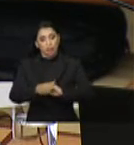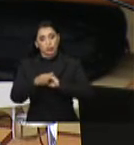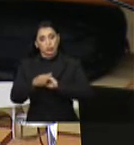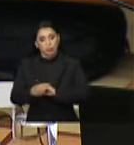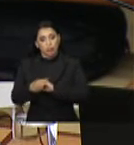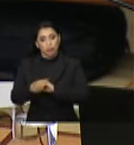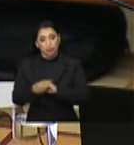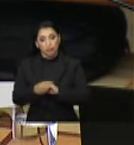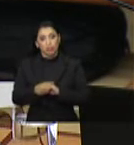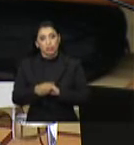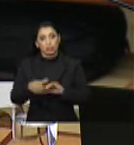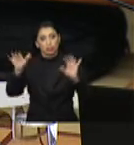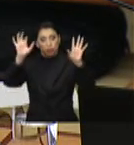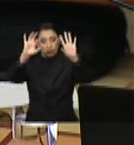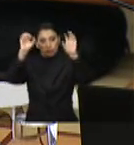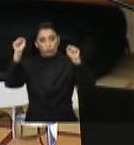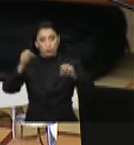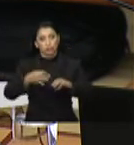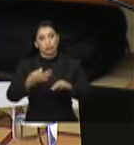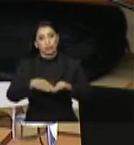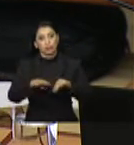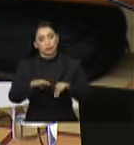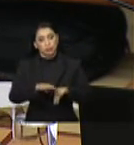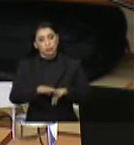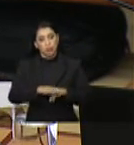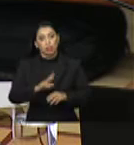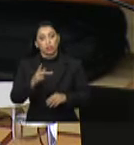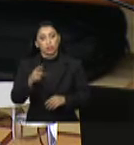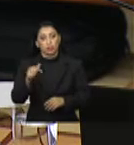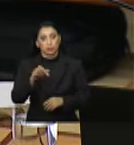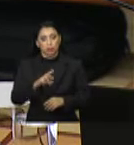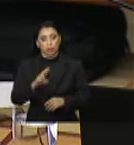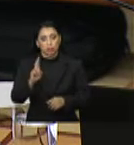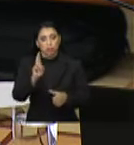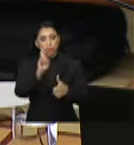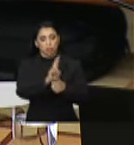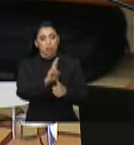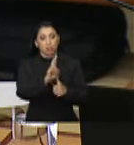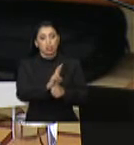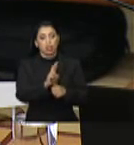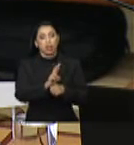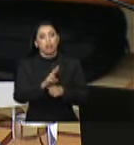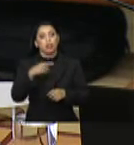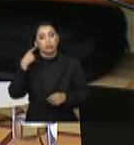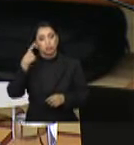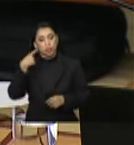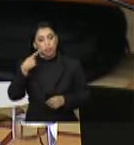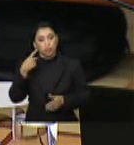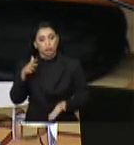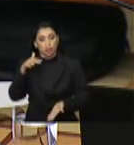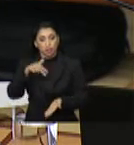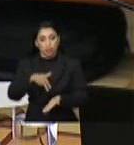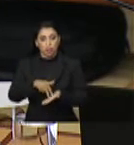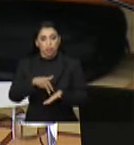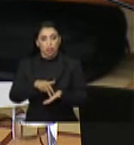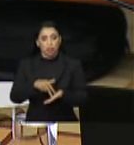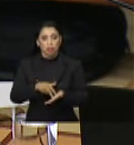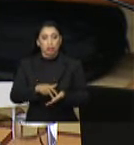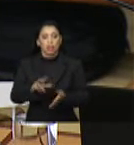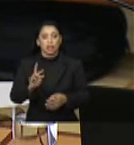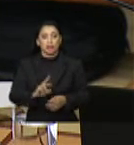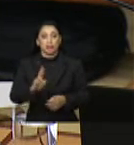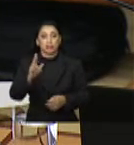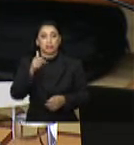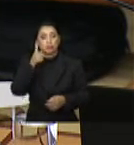uma vez o tribunal os ministros senhor procurador geral e dos Advogados que ia chamar a Tribuna faço isso na pessoa da professora